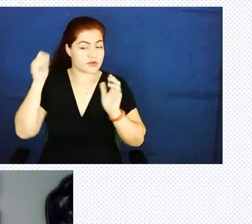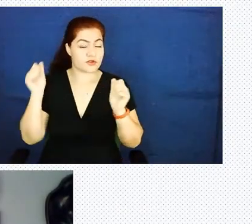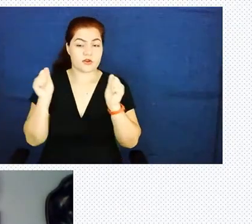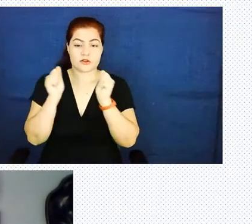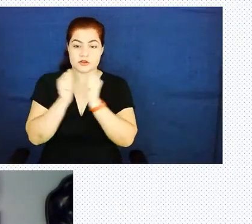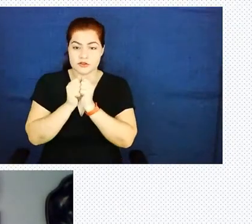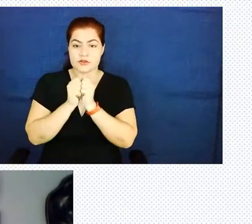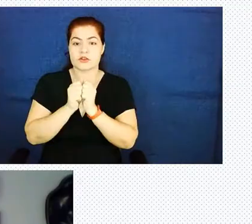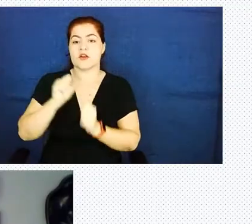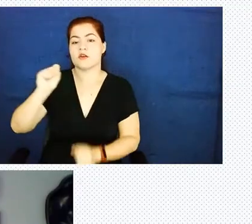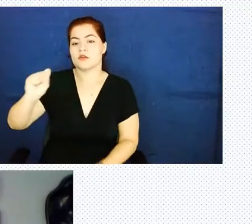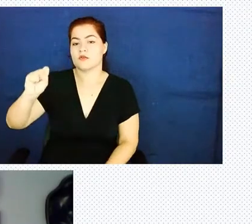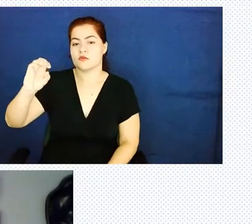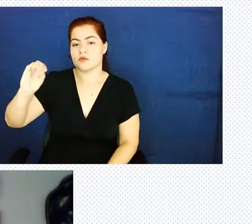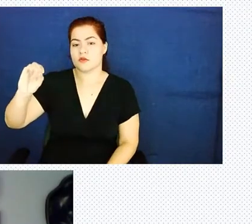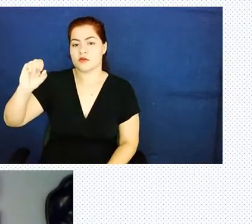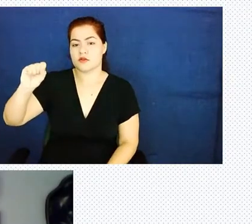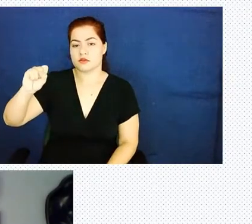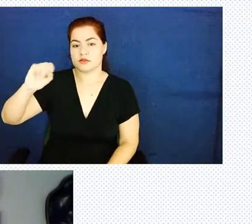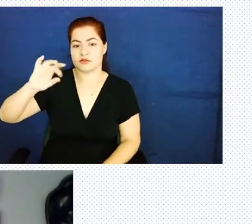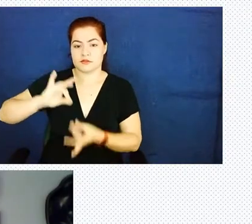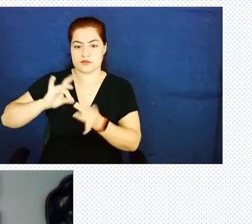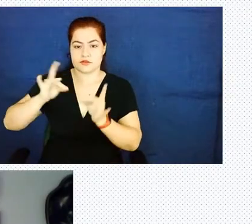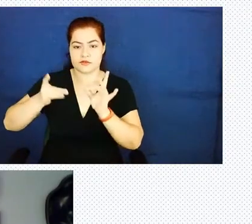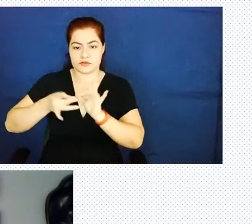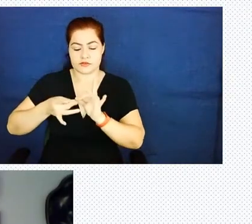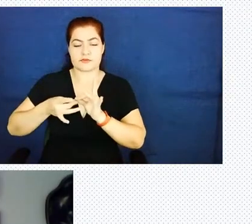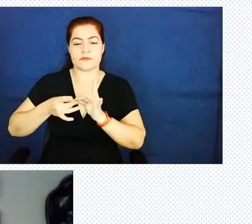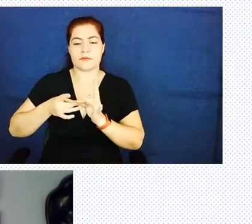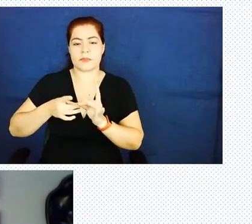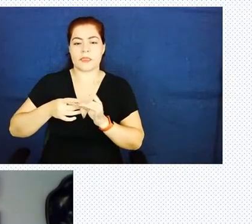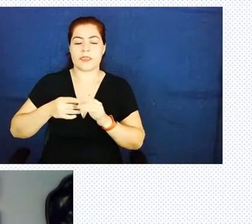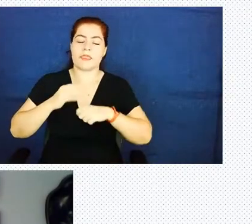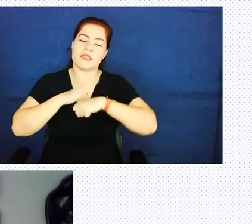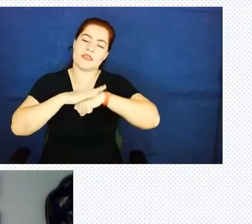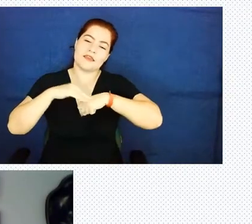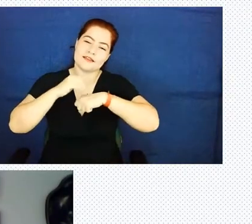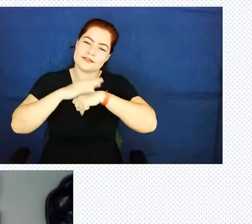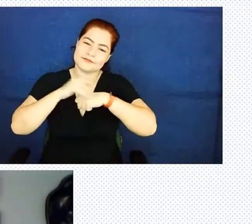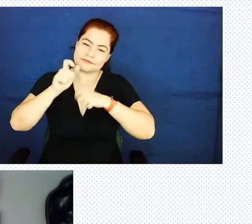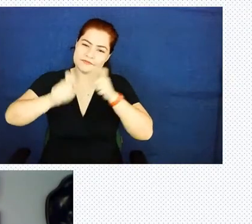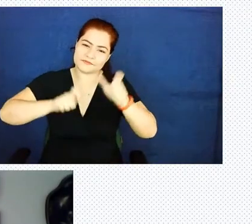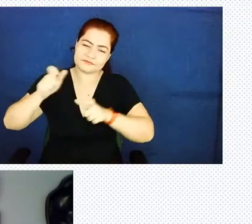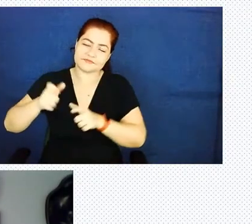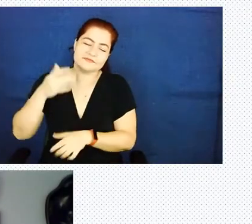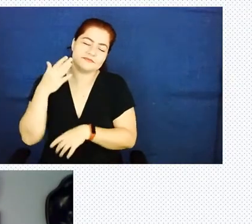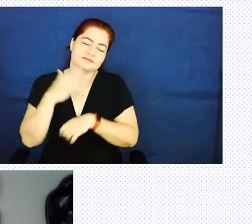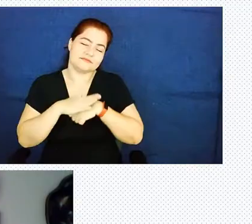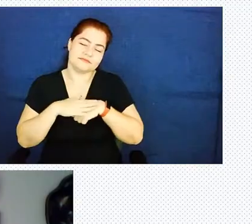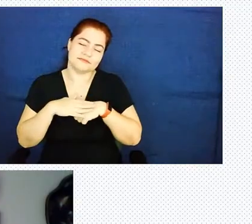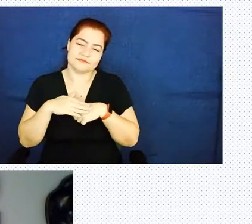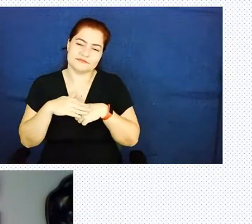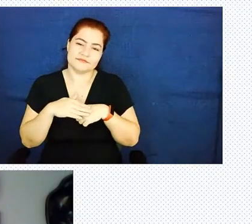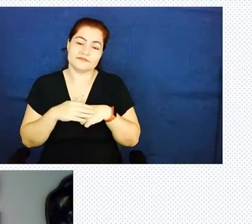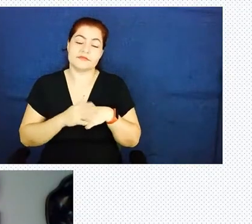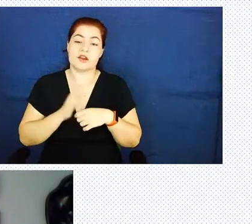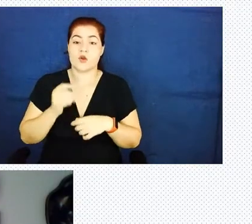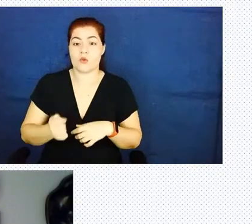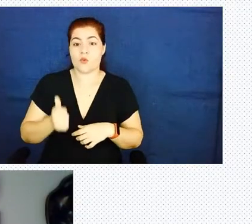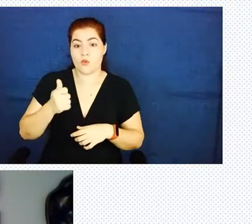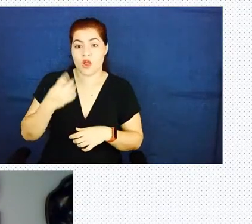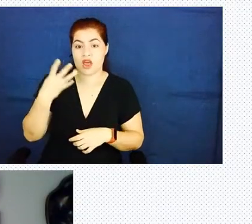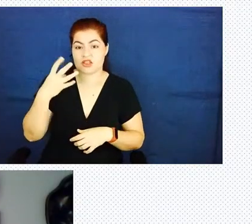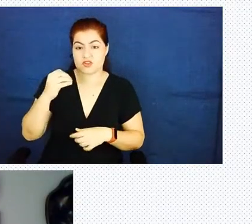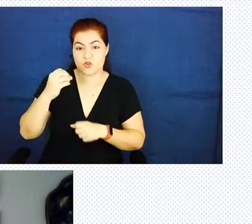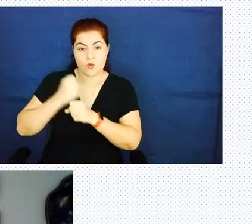na parceria com o SOS Preces e os queridos do SOS Preces, com quase 4